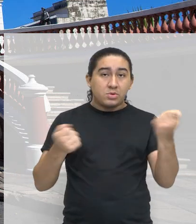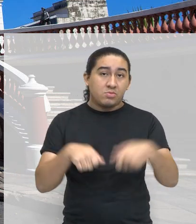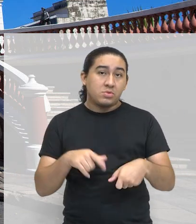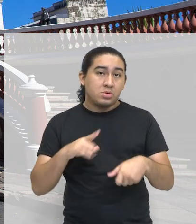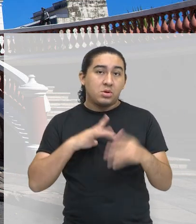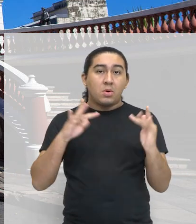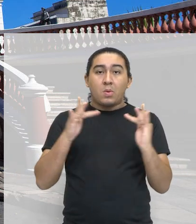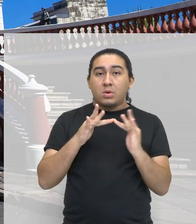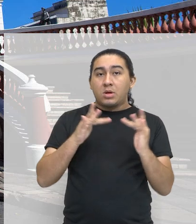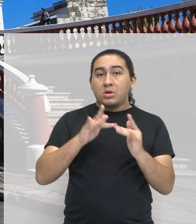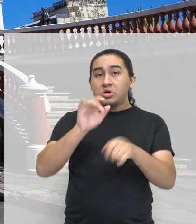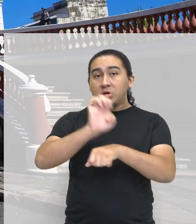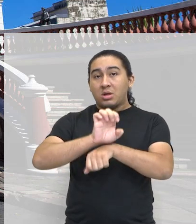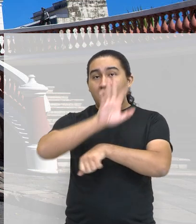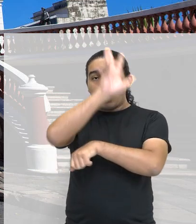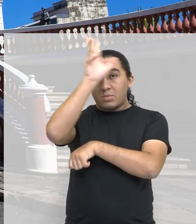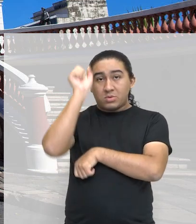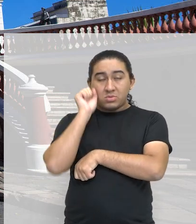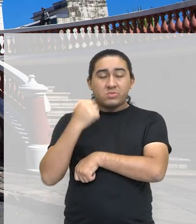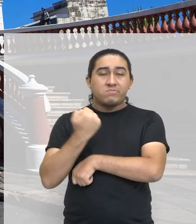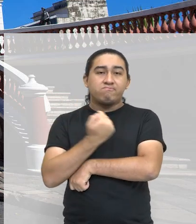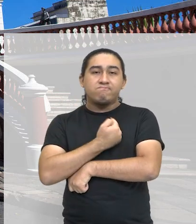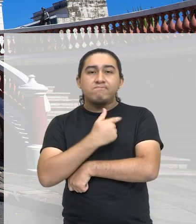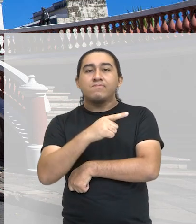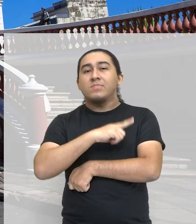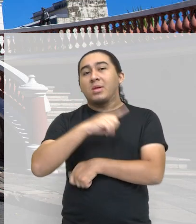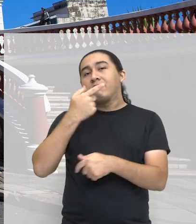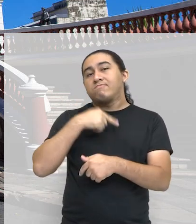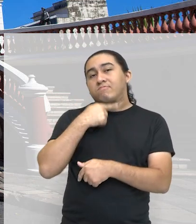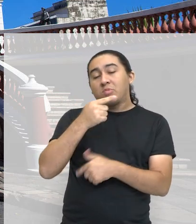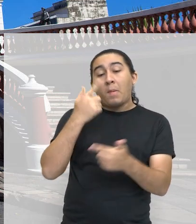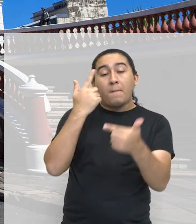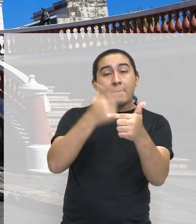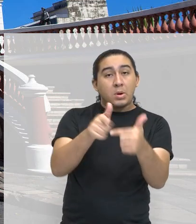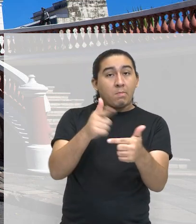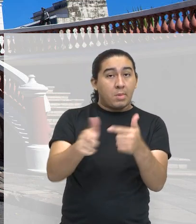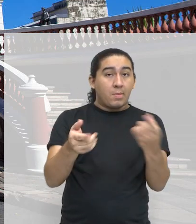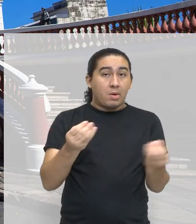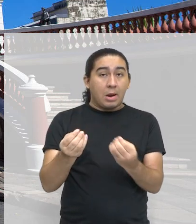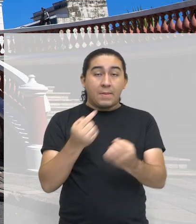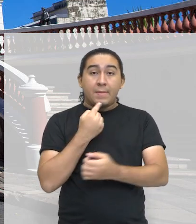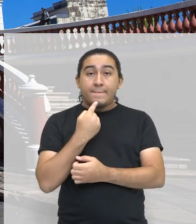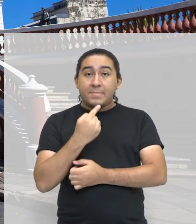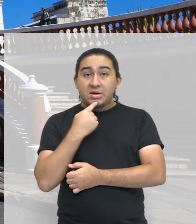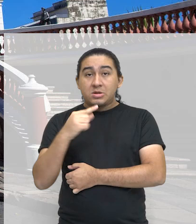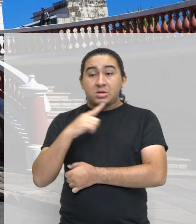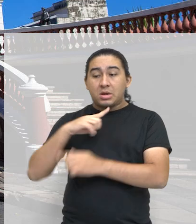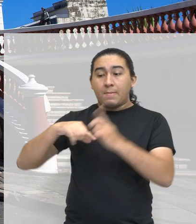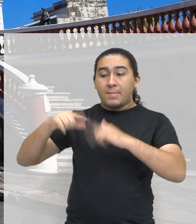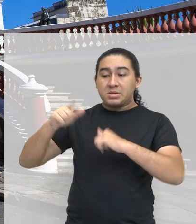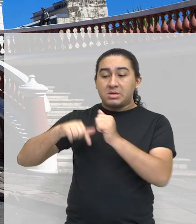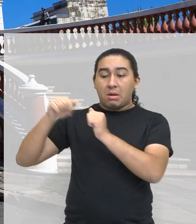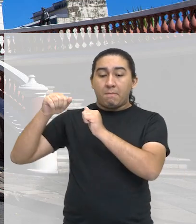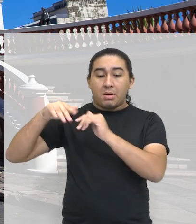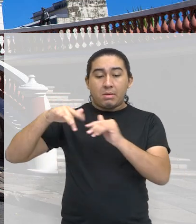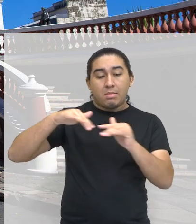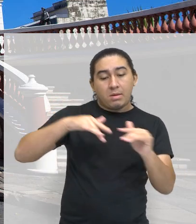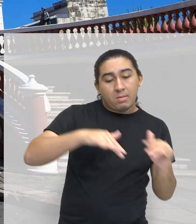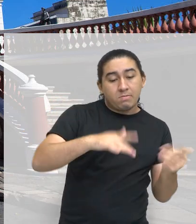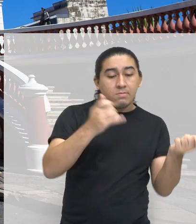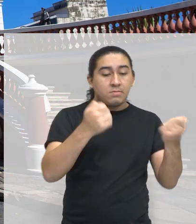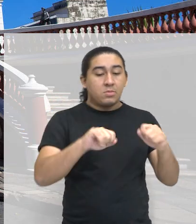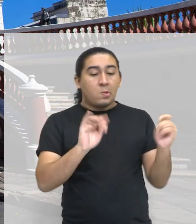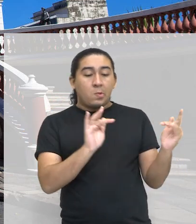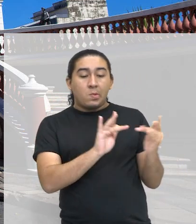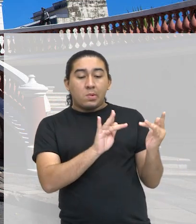eram acessíveis aqui no Amazonas, como até hoje nós ainda temos muita dificuldade nessa questão da logística de chegar até